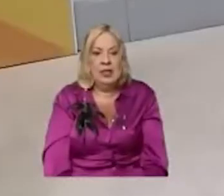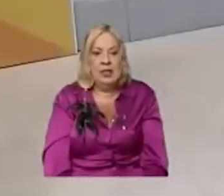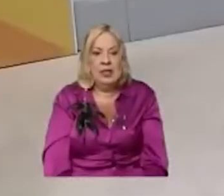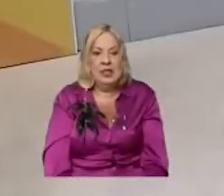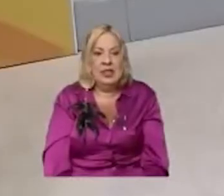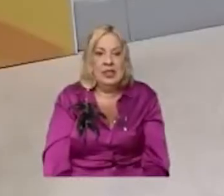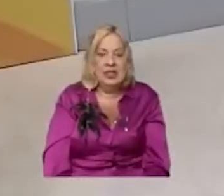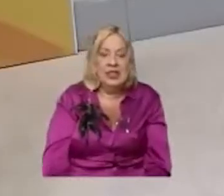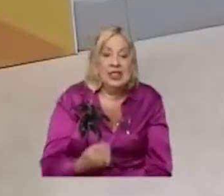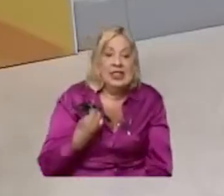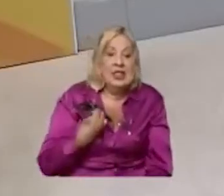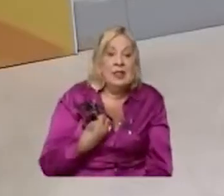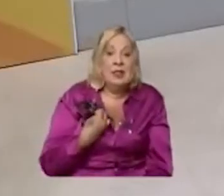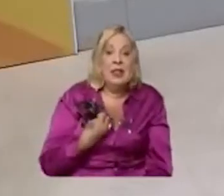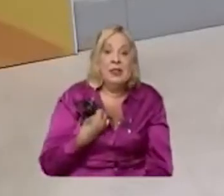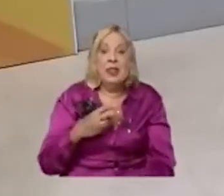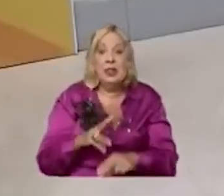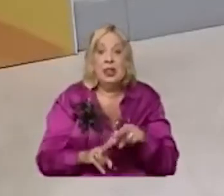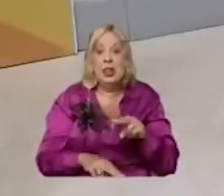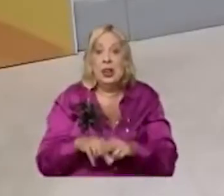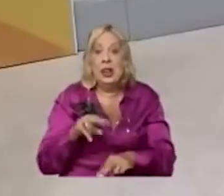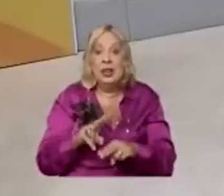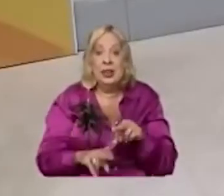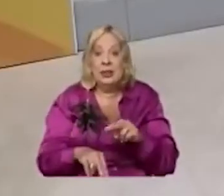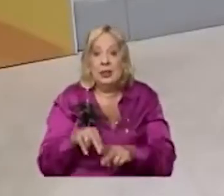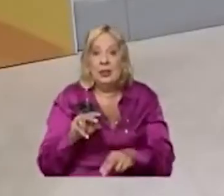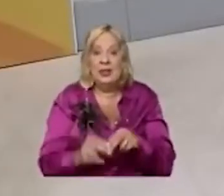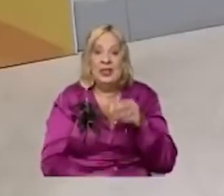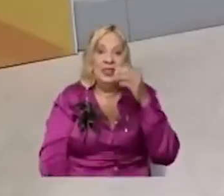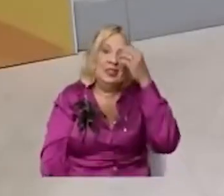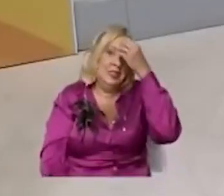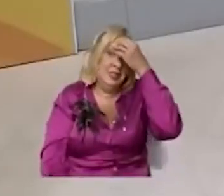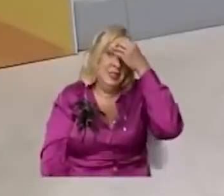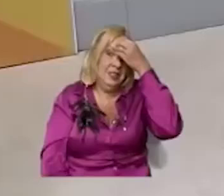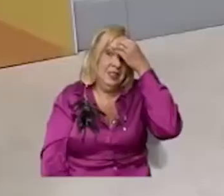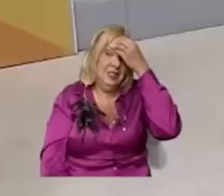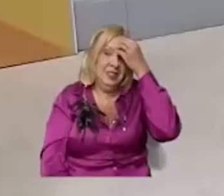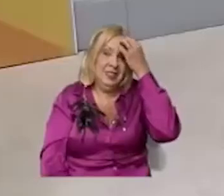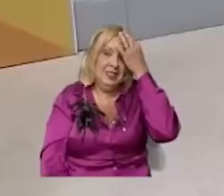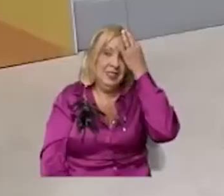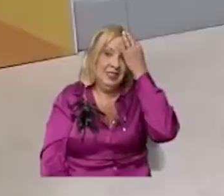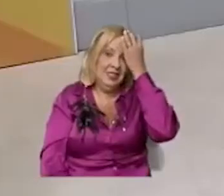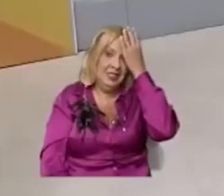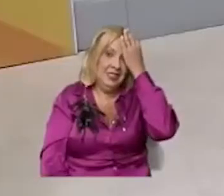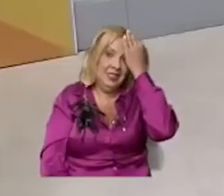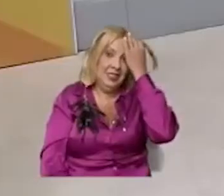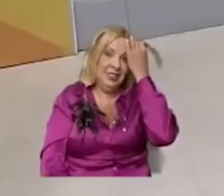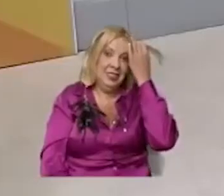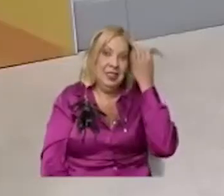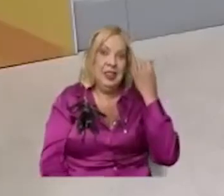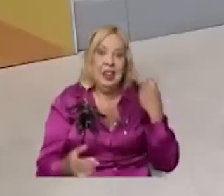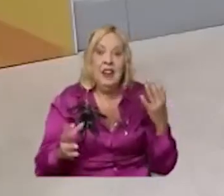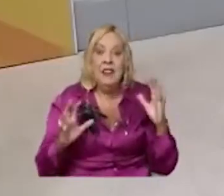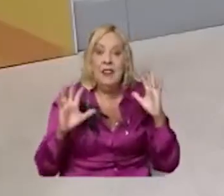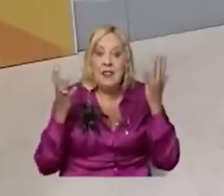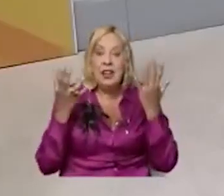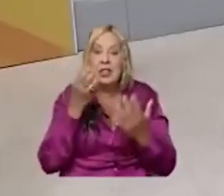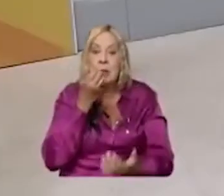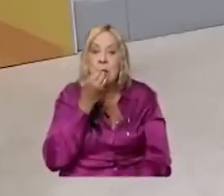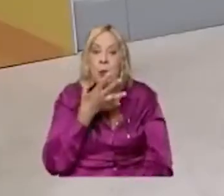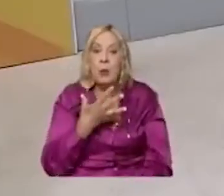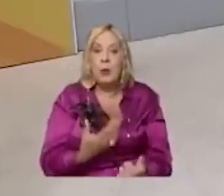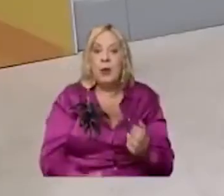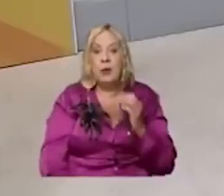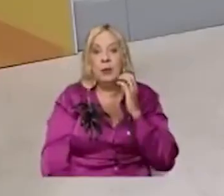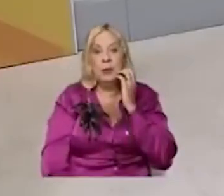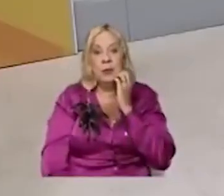Viva São João! Viva! Vamos lá, festança boa. Ai, menino,